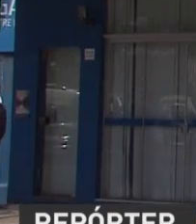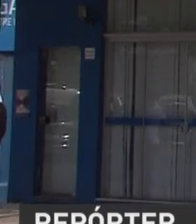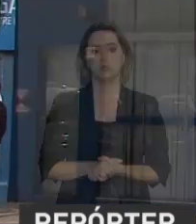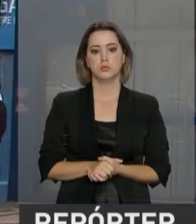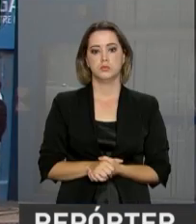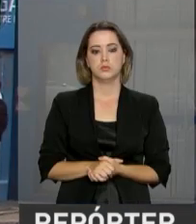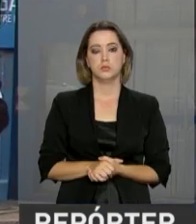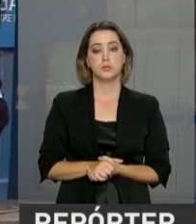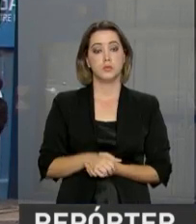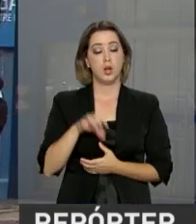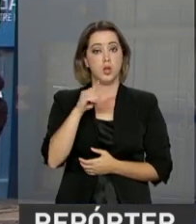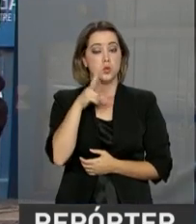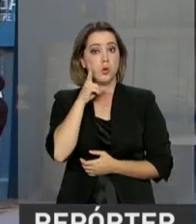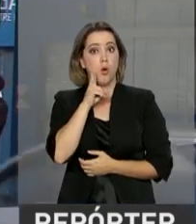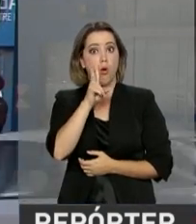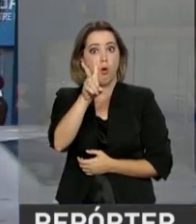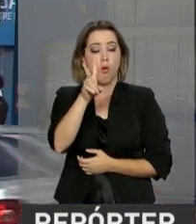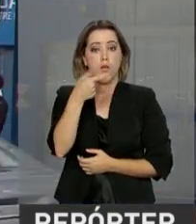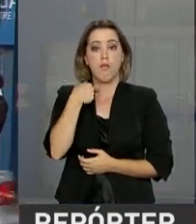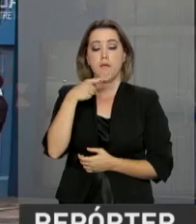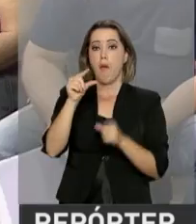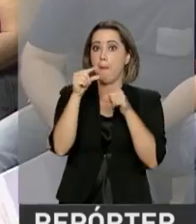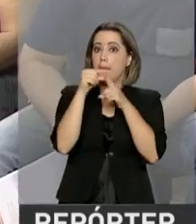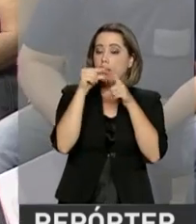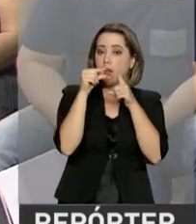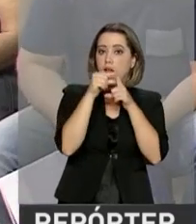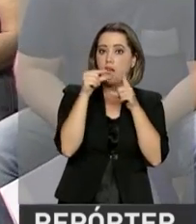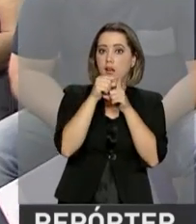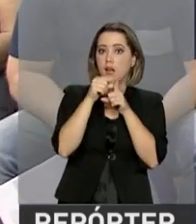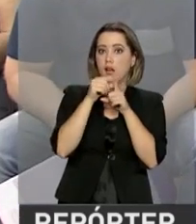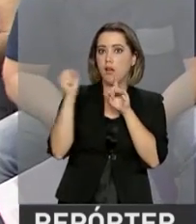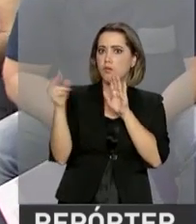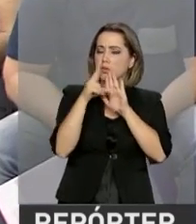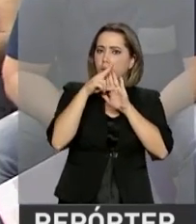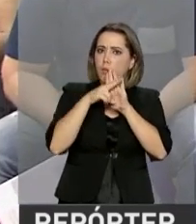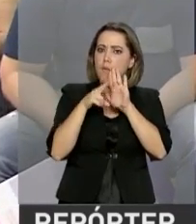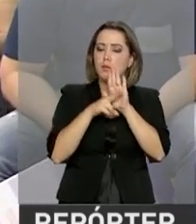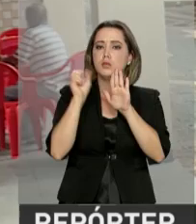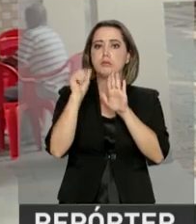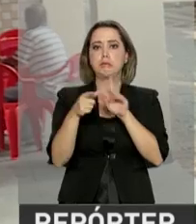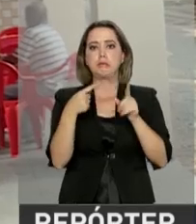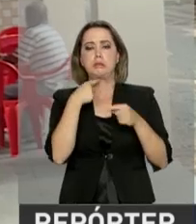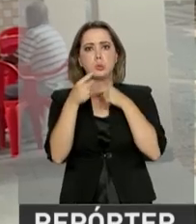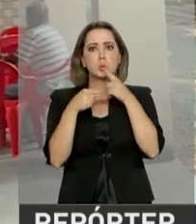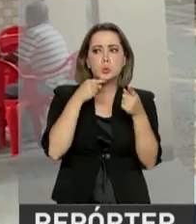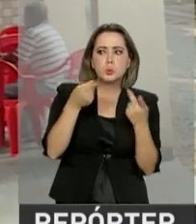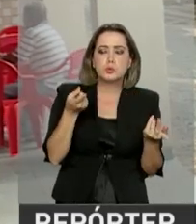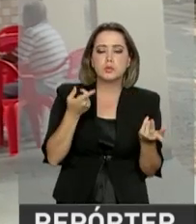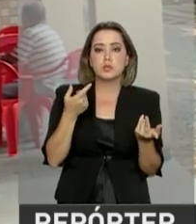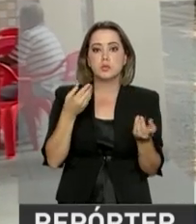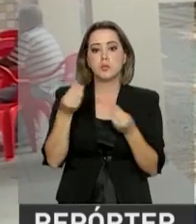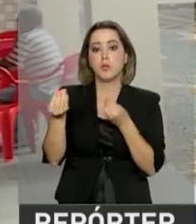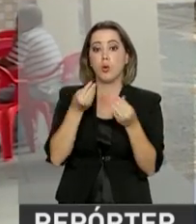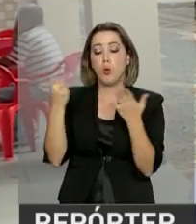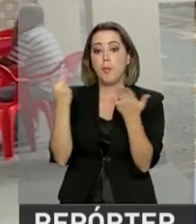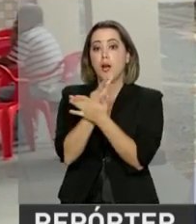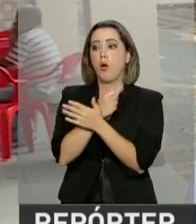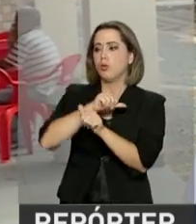É só ouvir as palavras reforma da Previdência que dúvidas surgem de todo lado. Como vai ser feita a